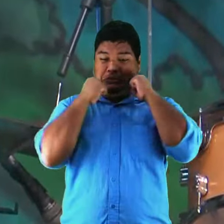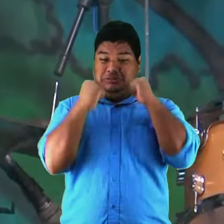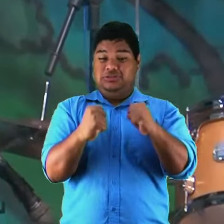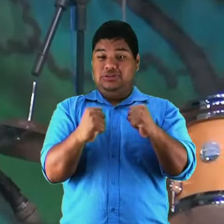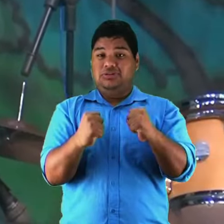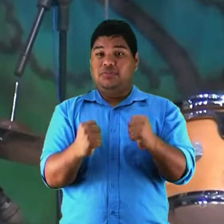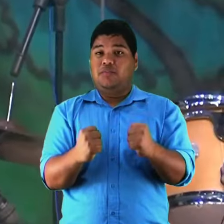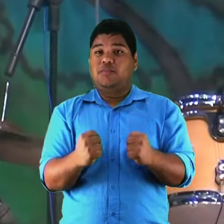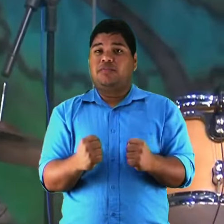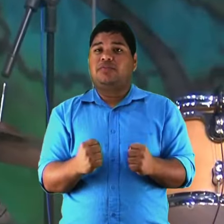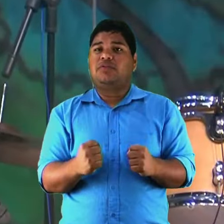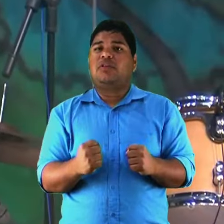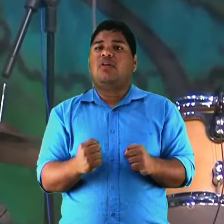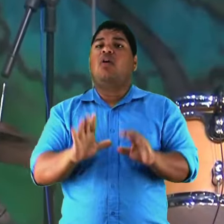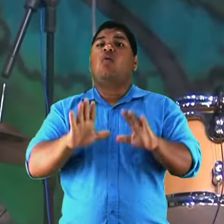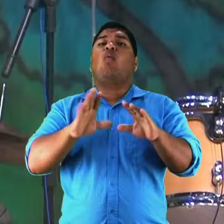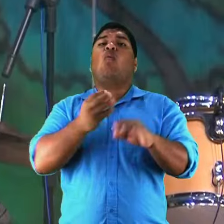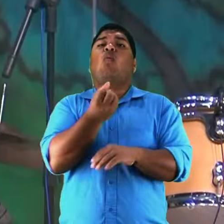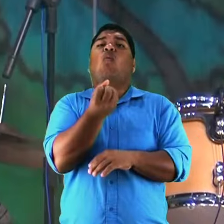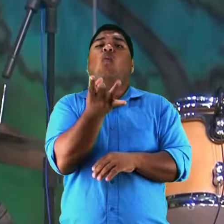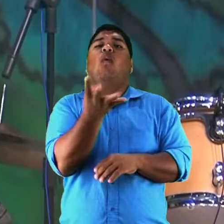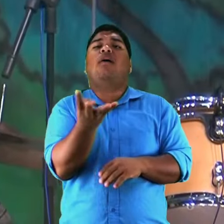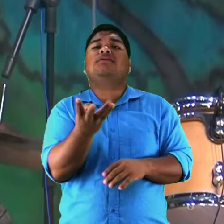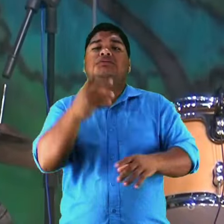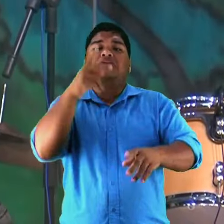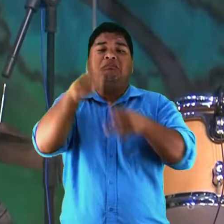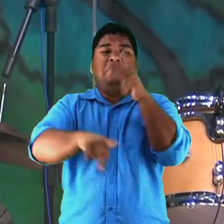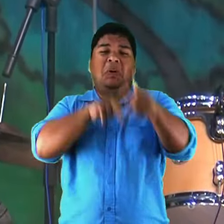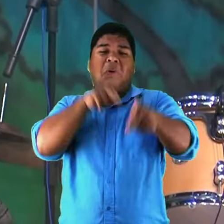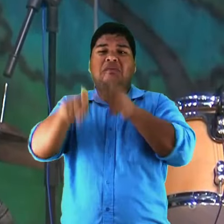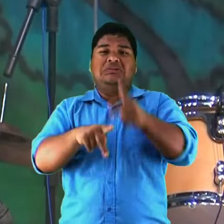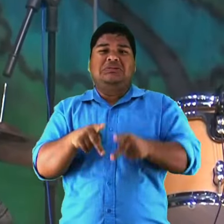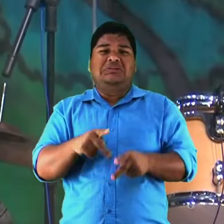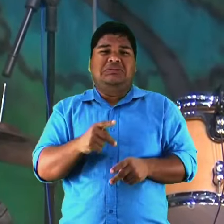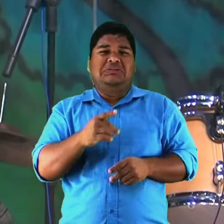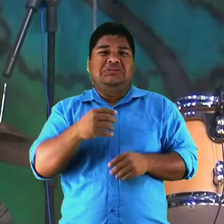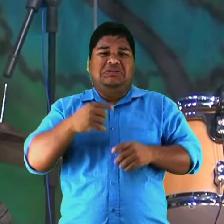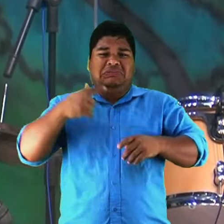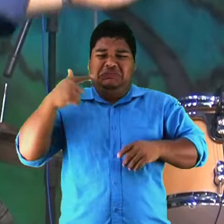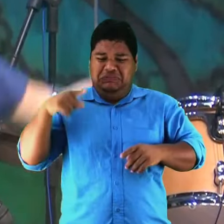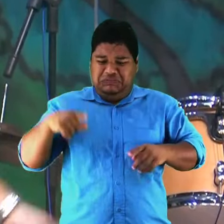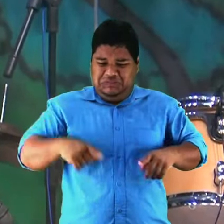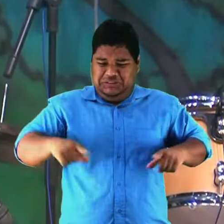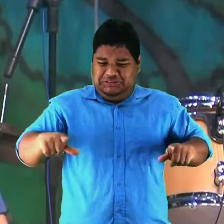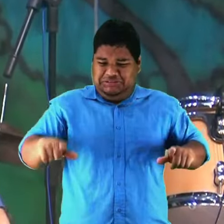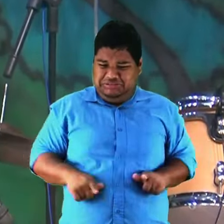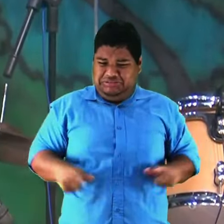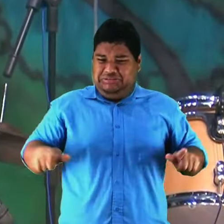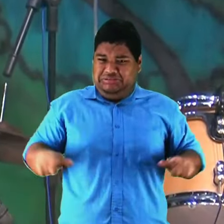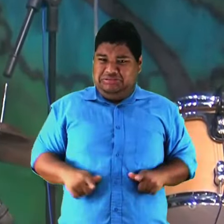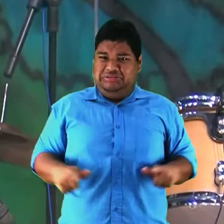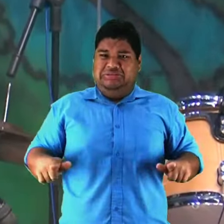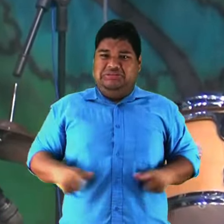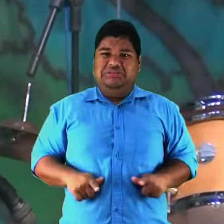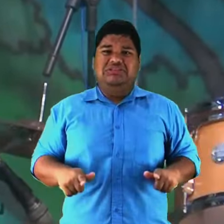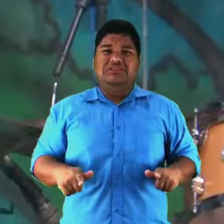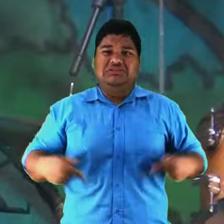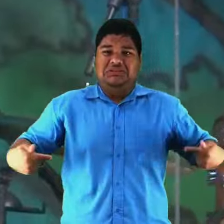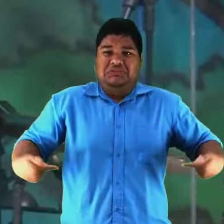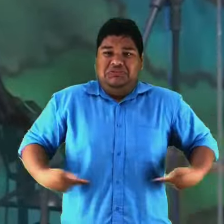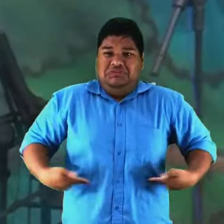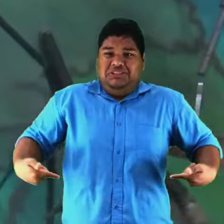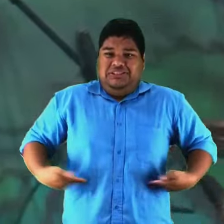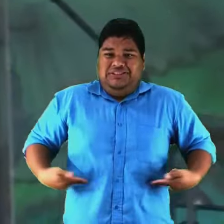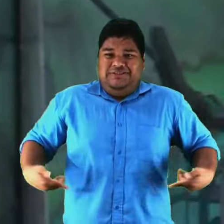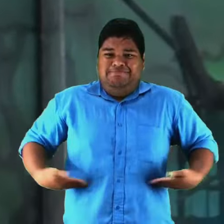Quantos povos não estão sofrendo por causa de líderes que buscaram poder a qualquer custo?